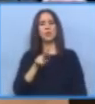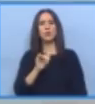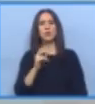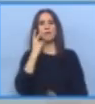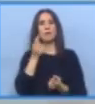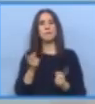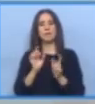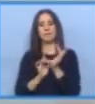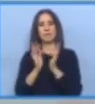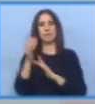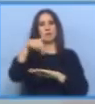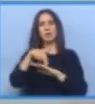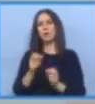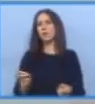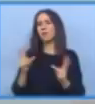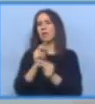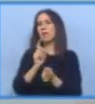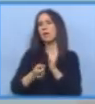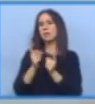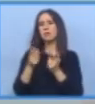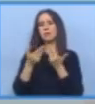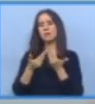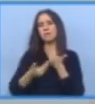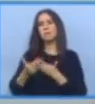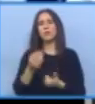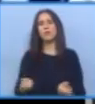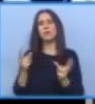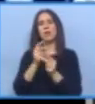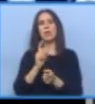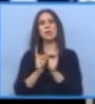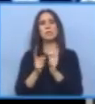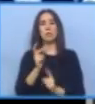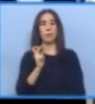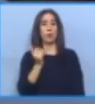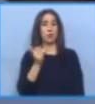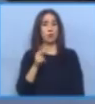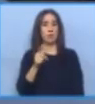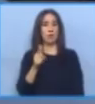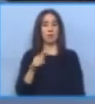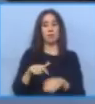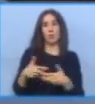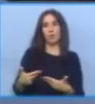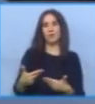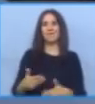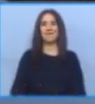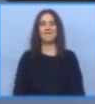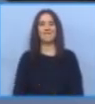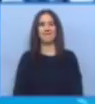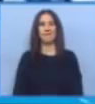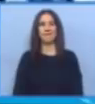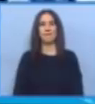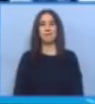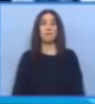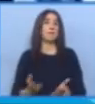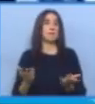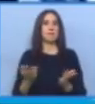e de que forma é que ele foi surpreendendo, essa novidade foi surpreendendo há 2000 anos e também hoje? Pois, assim os